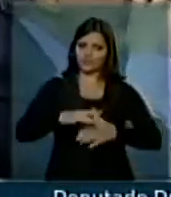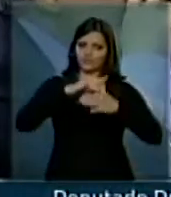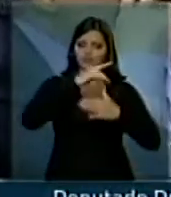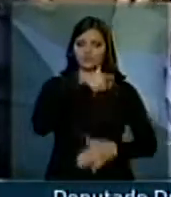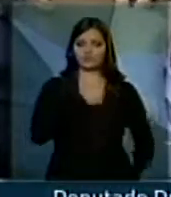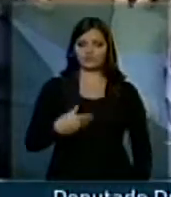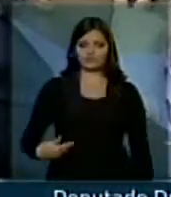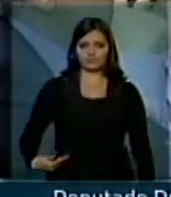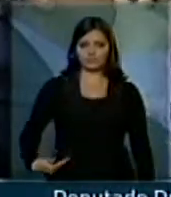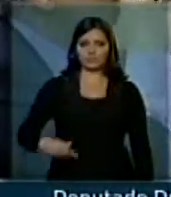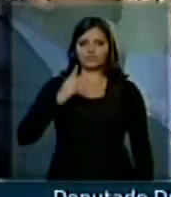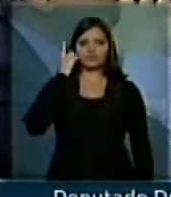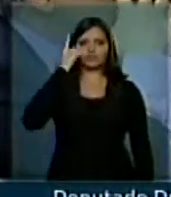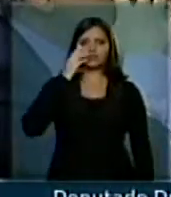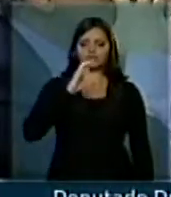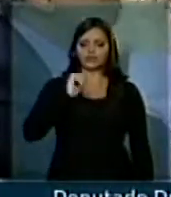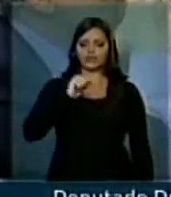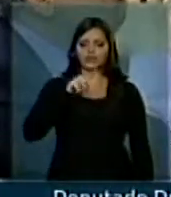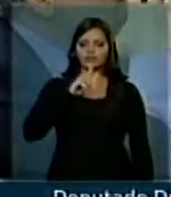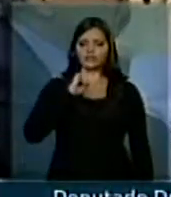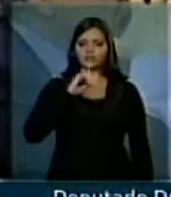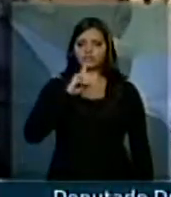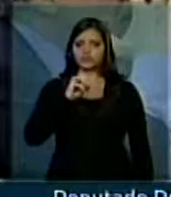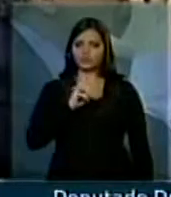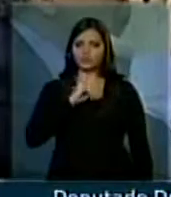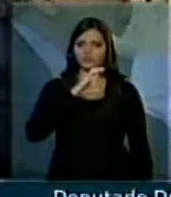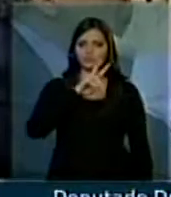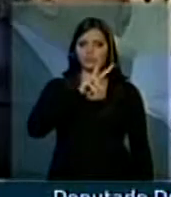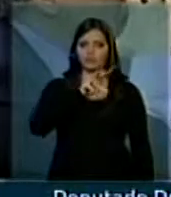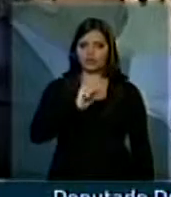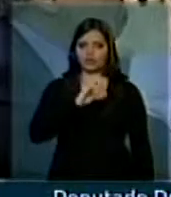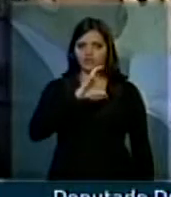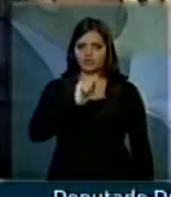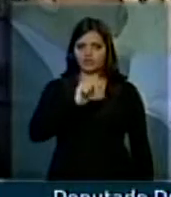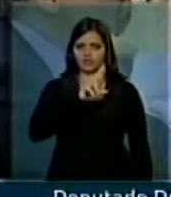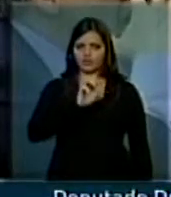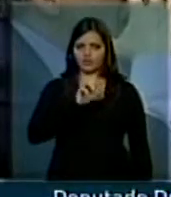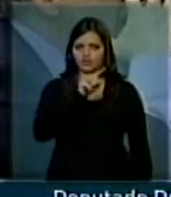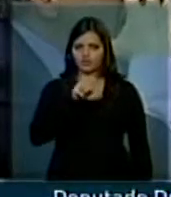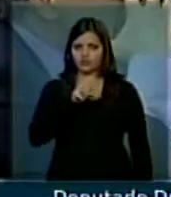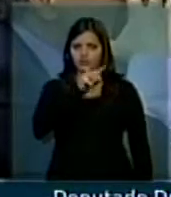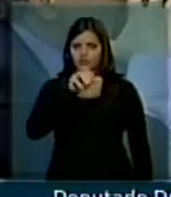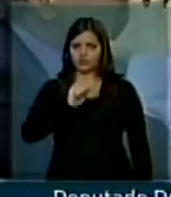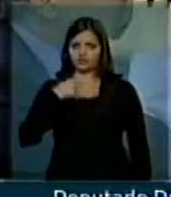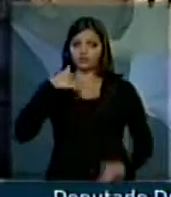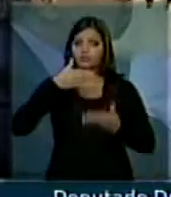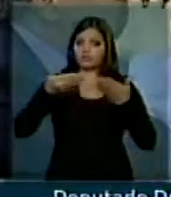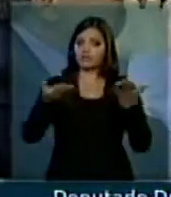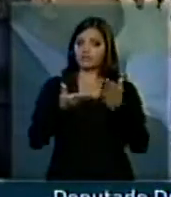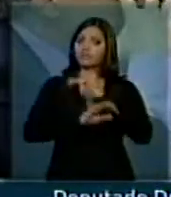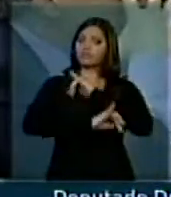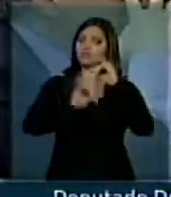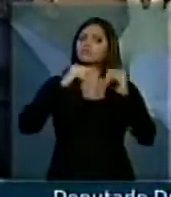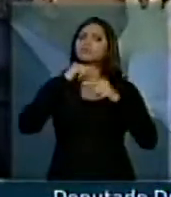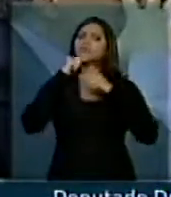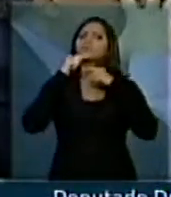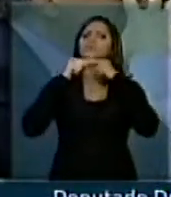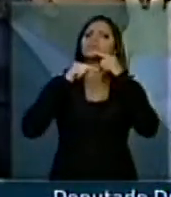governo, o deputado Cândido Vacarezza, e até aqui fazer uma observação, uma dúvida